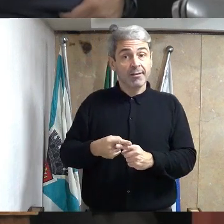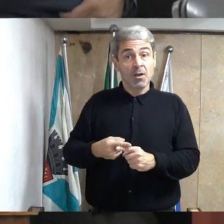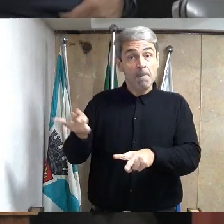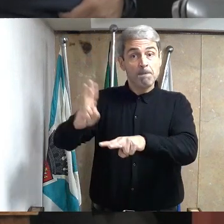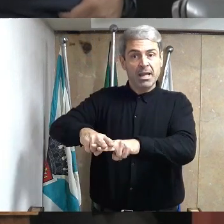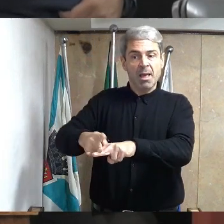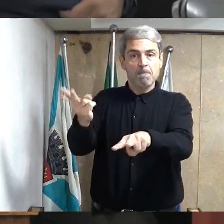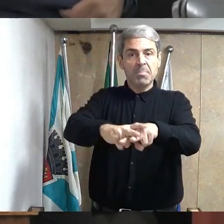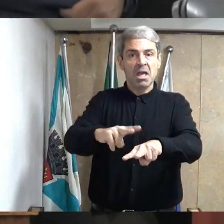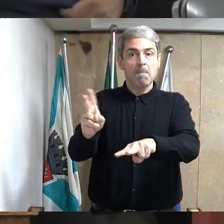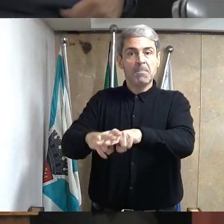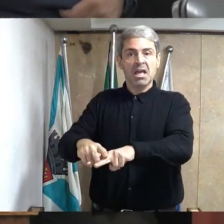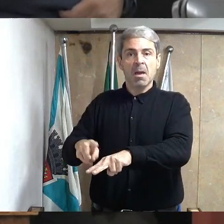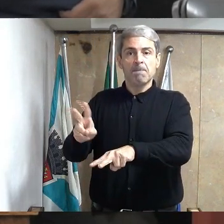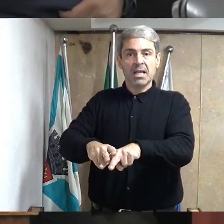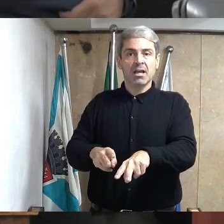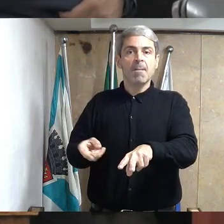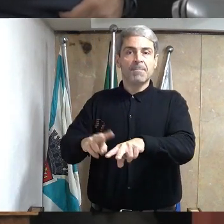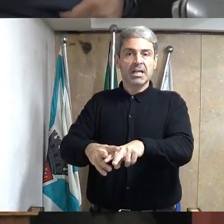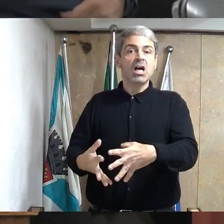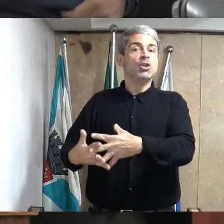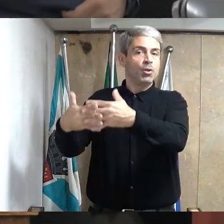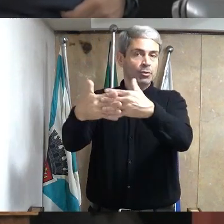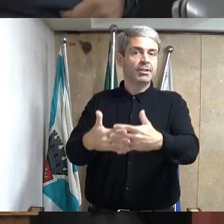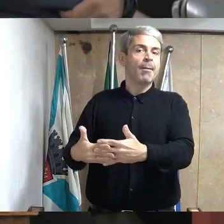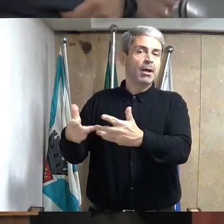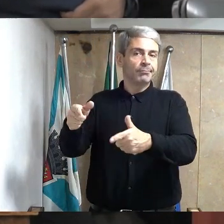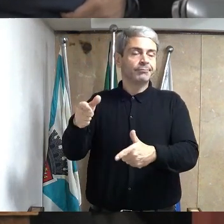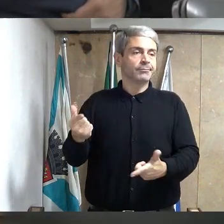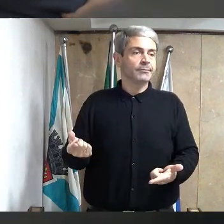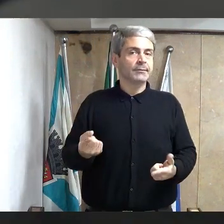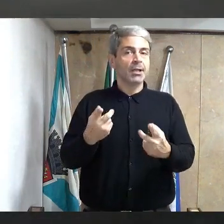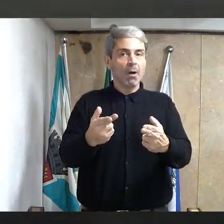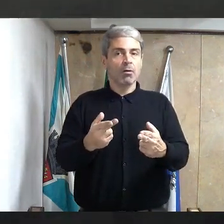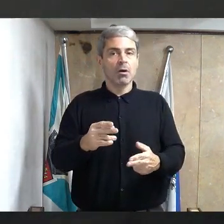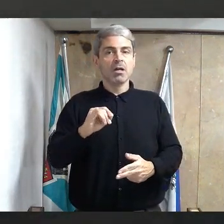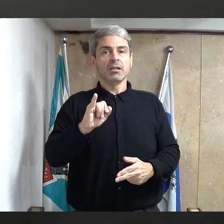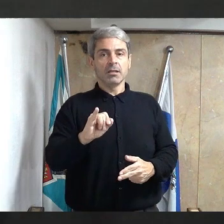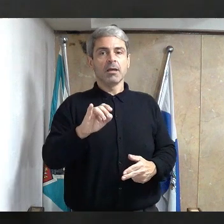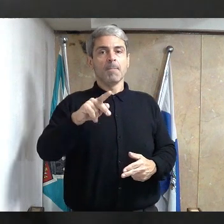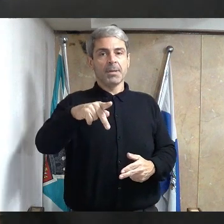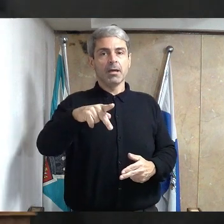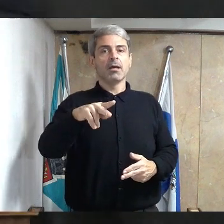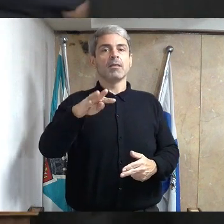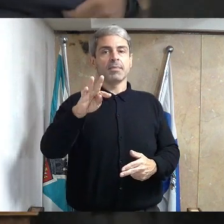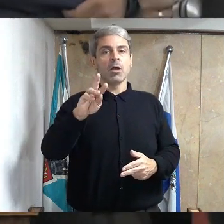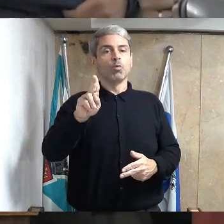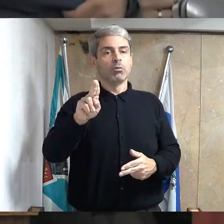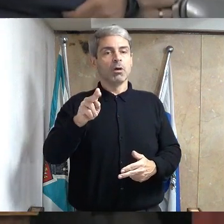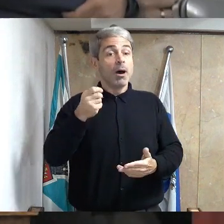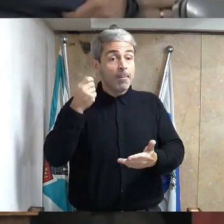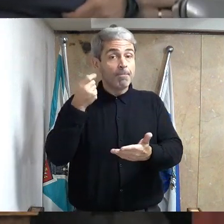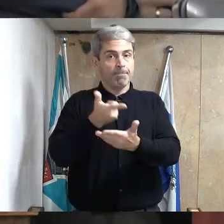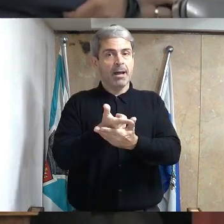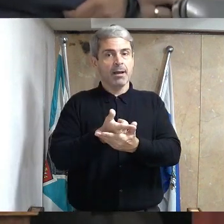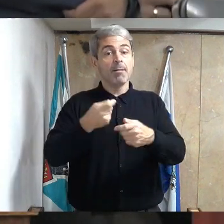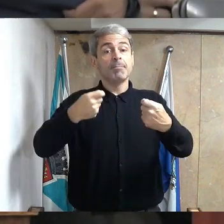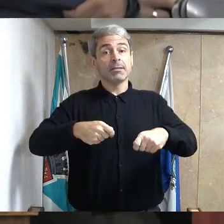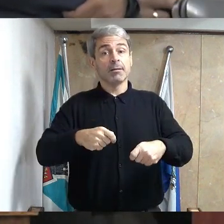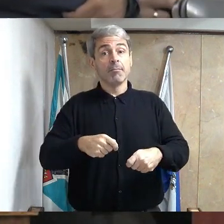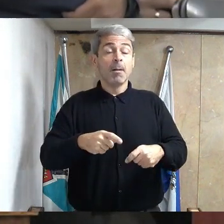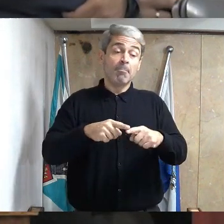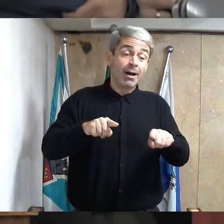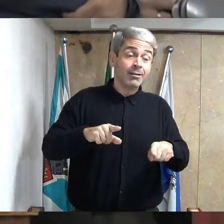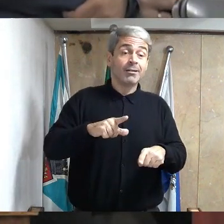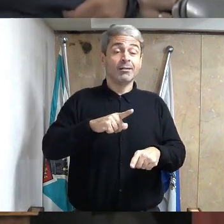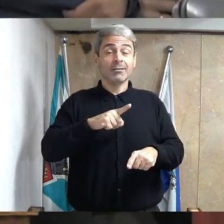sobre IPTU, igual você falou, que tem que arrecadar sim, mas tem que ver, tem